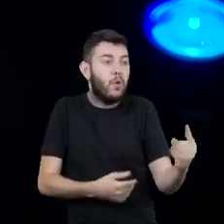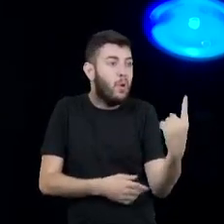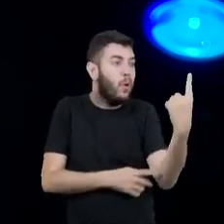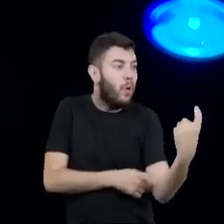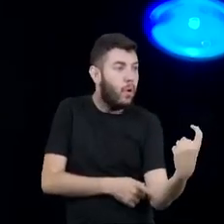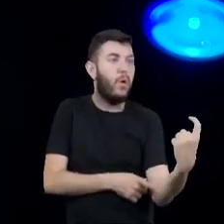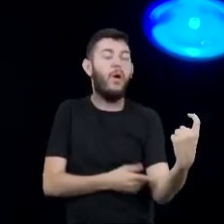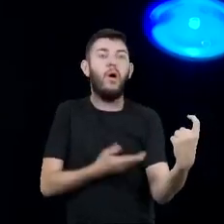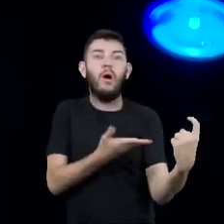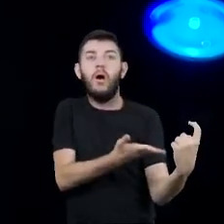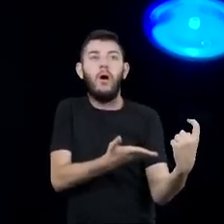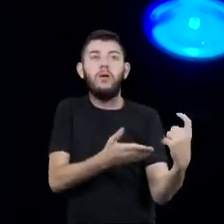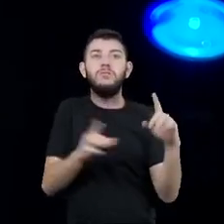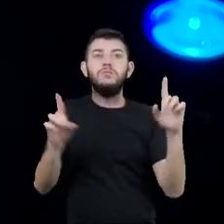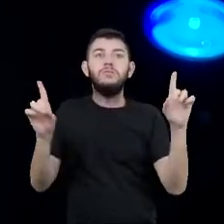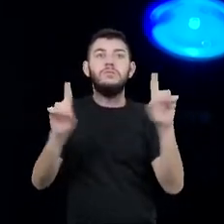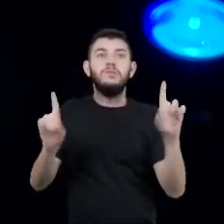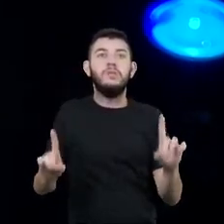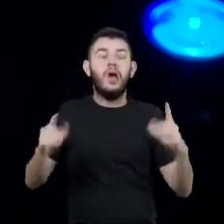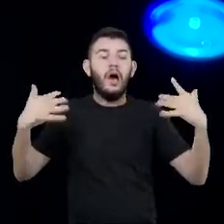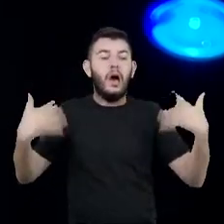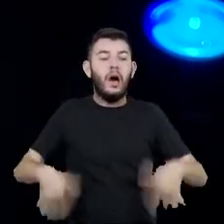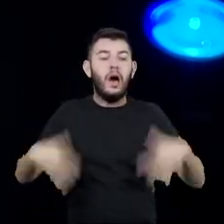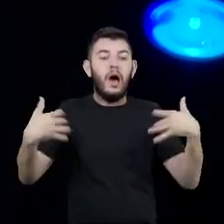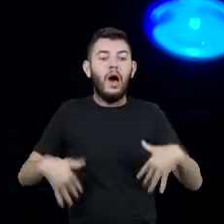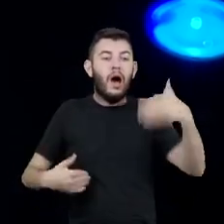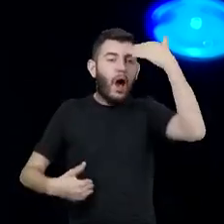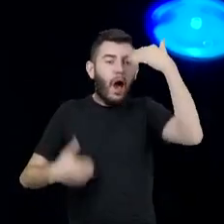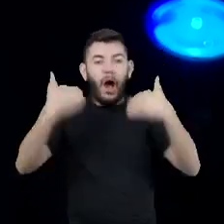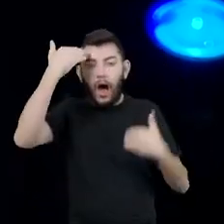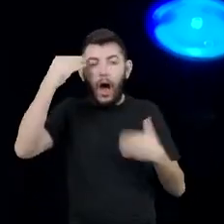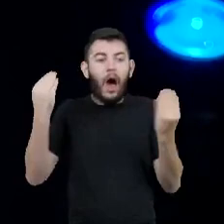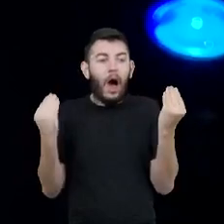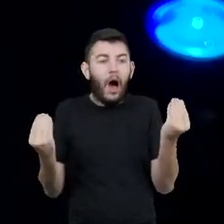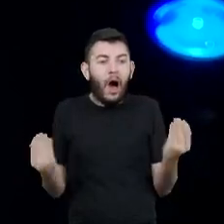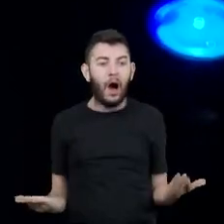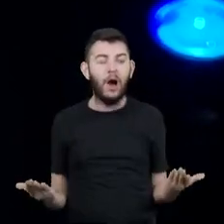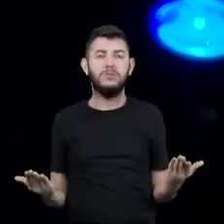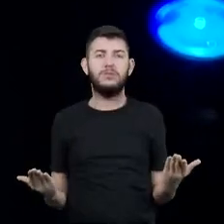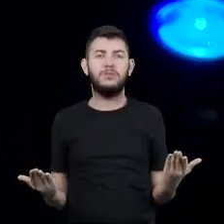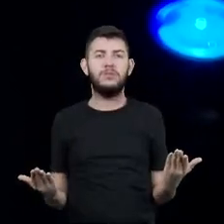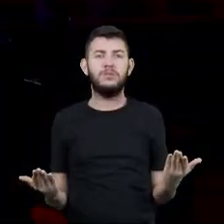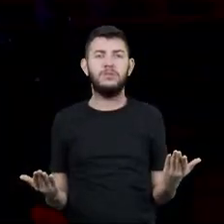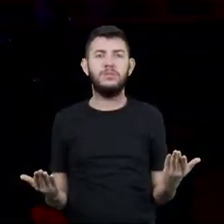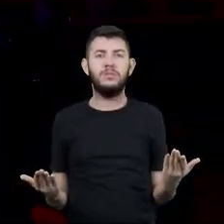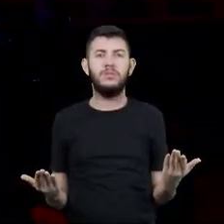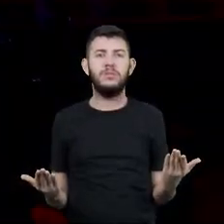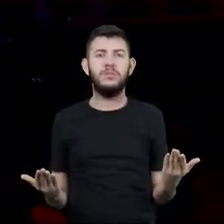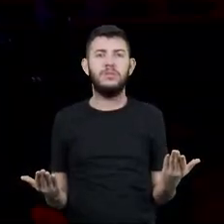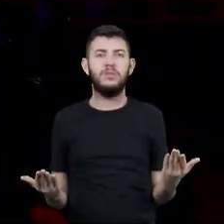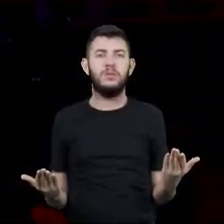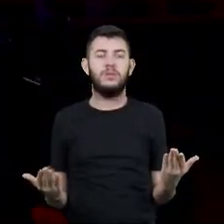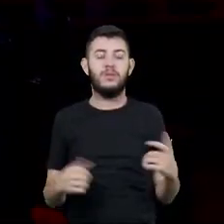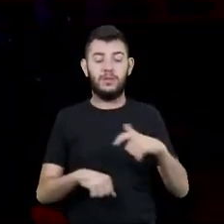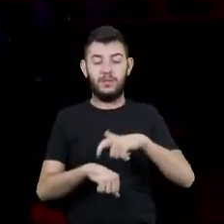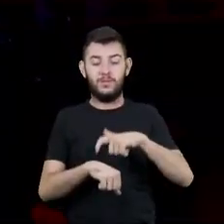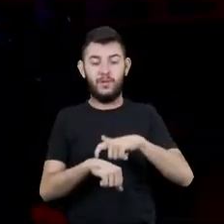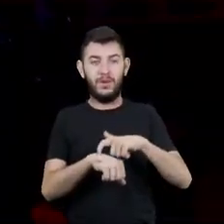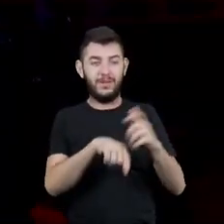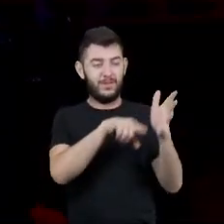E no momento do diagnóstico, o médico, eu não diria nem tão profissional, foi curto e